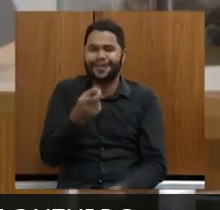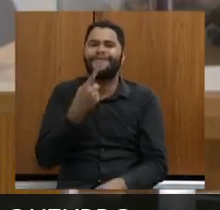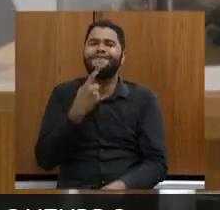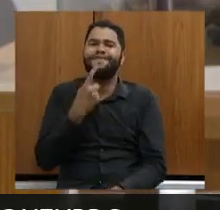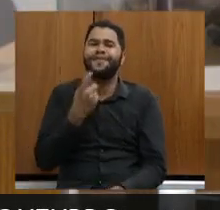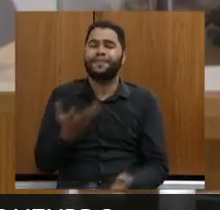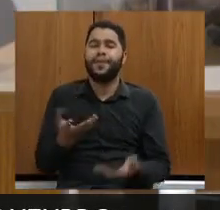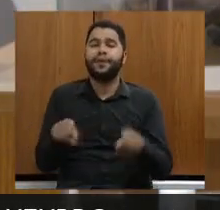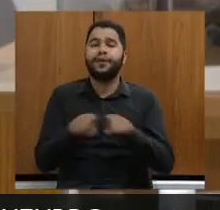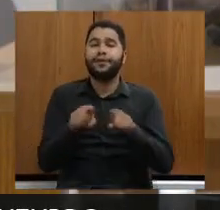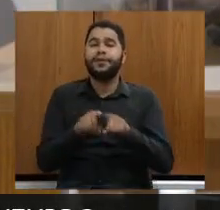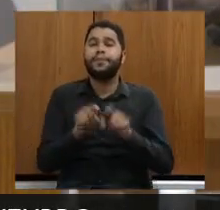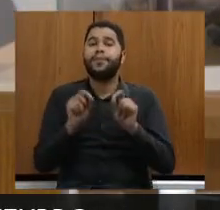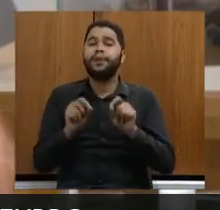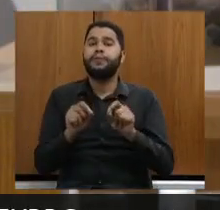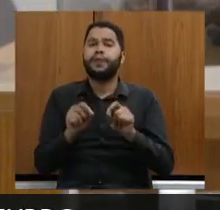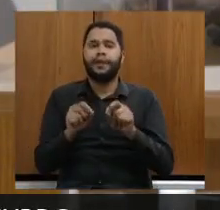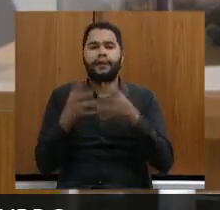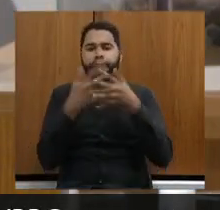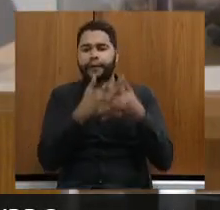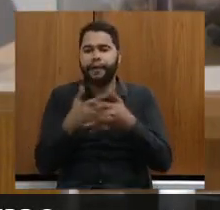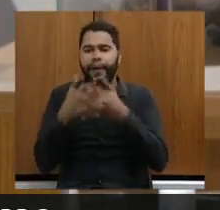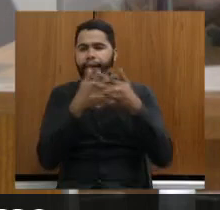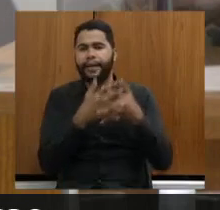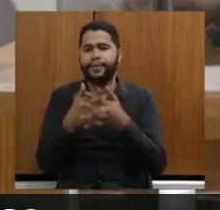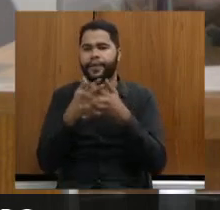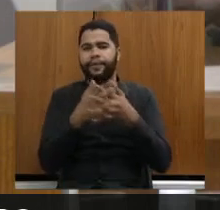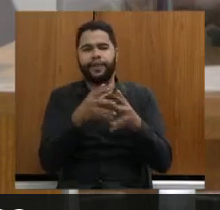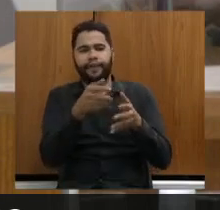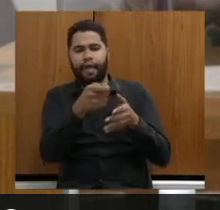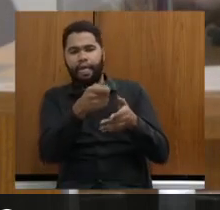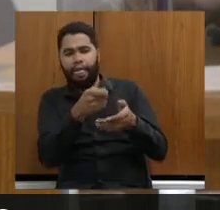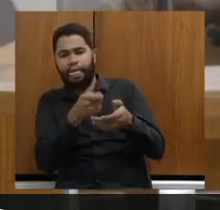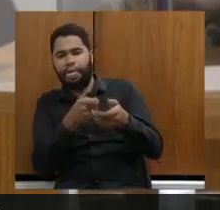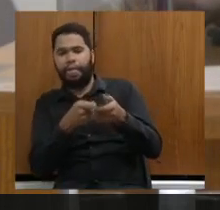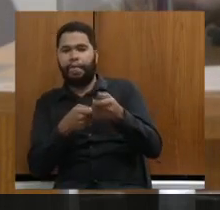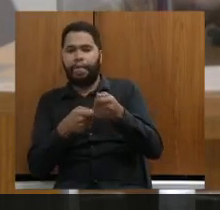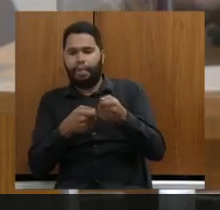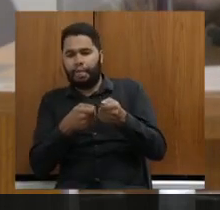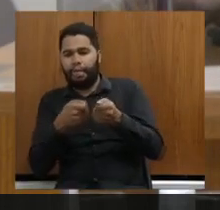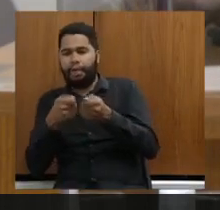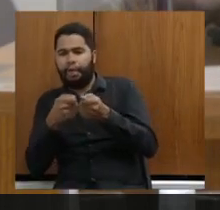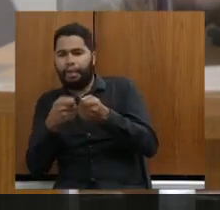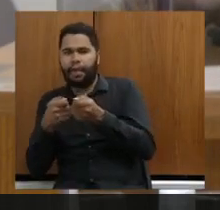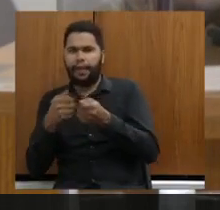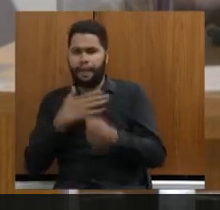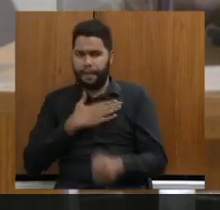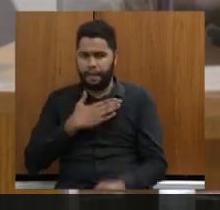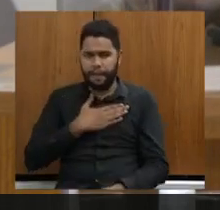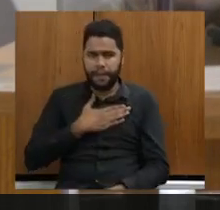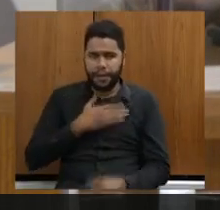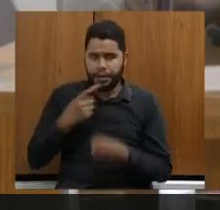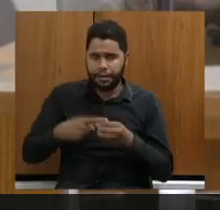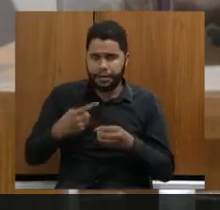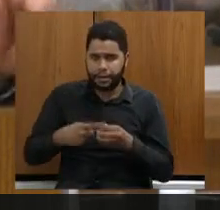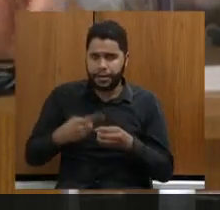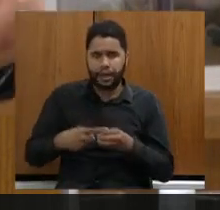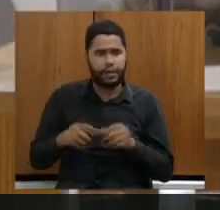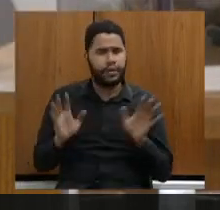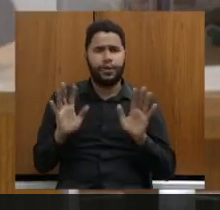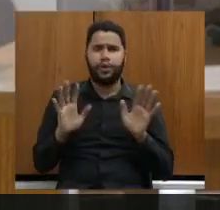tela tour para ficar puxando os caminhões que saem com as ameixas né então isso não é só na minha cidade